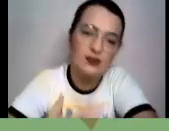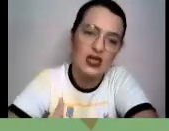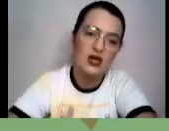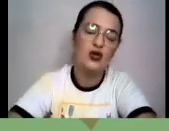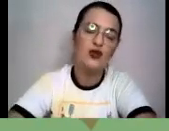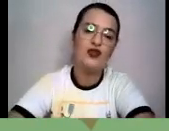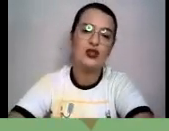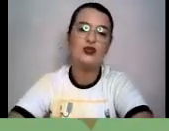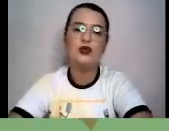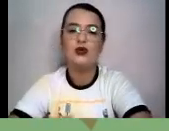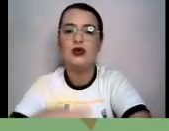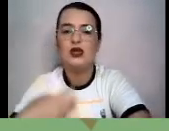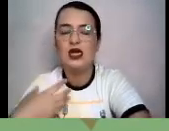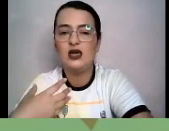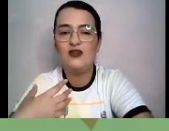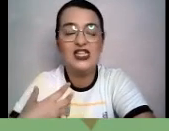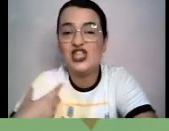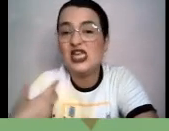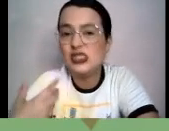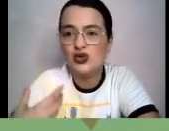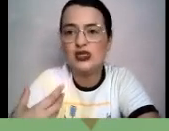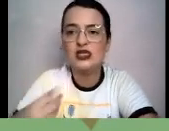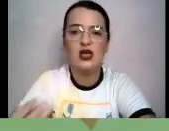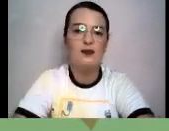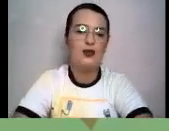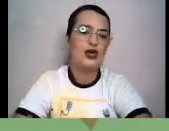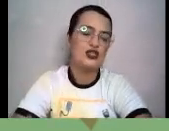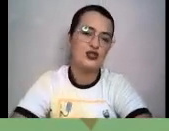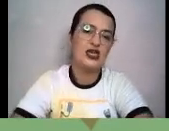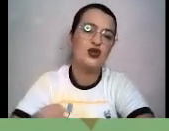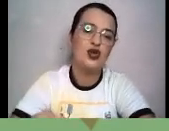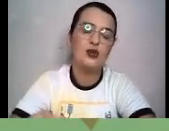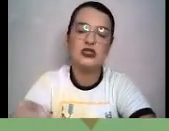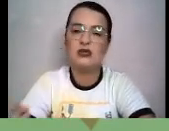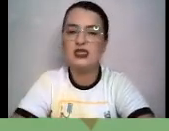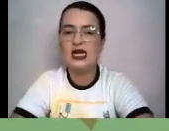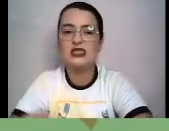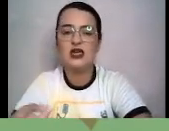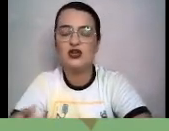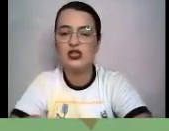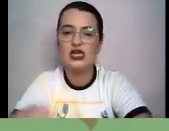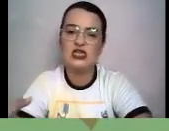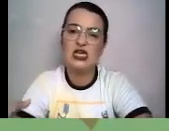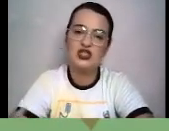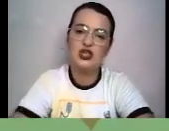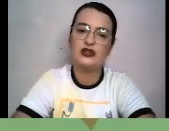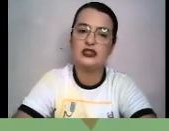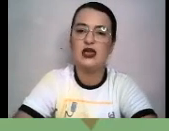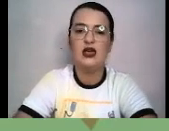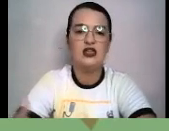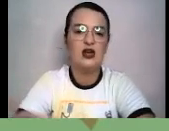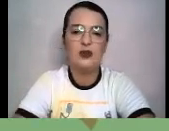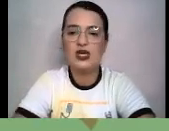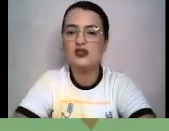países conflituam, né? Várias tensões por questões econômicas, militares, territoriais e